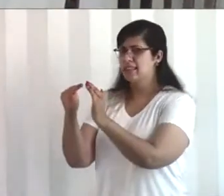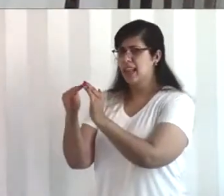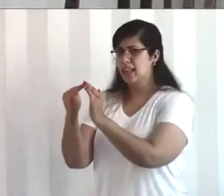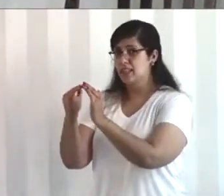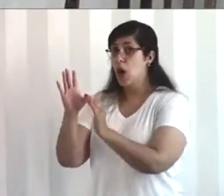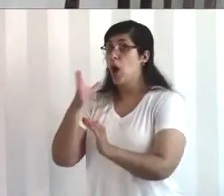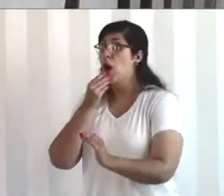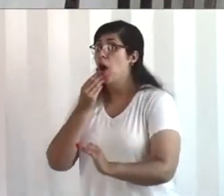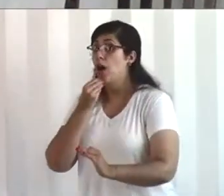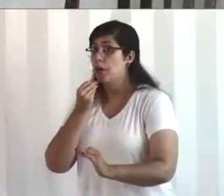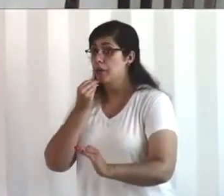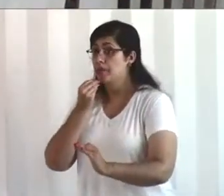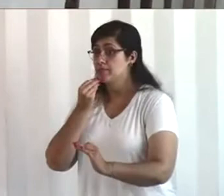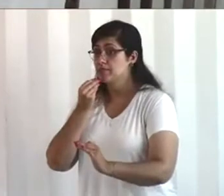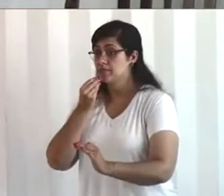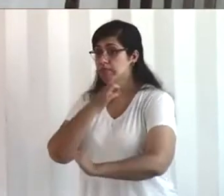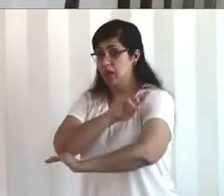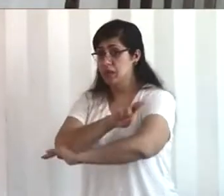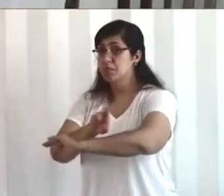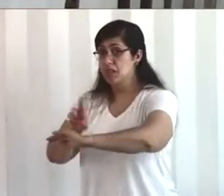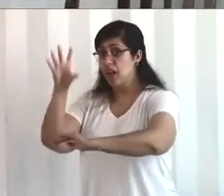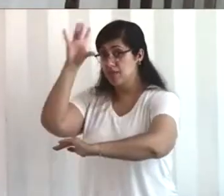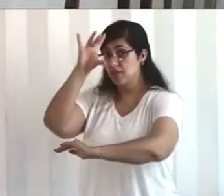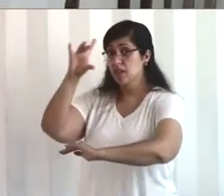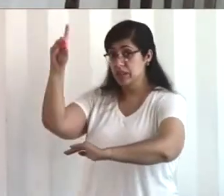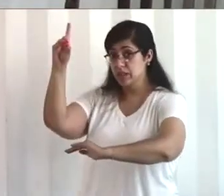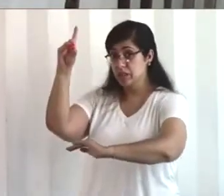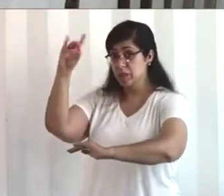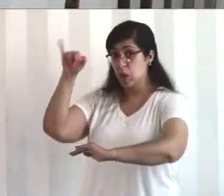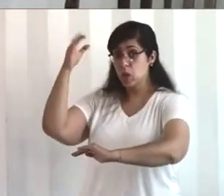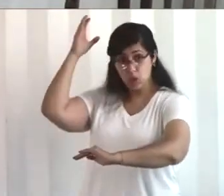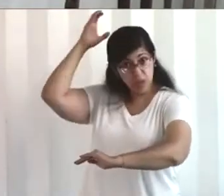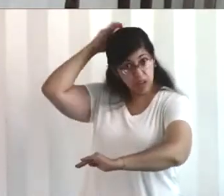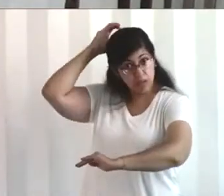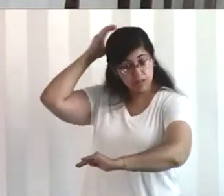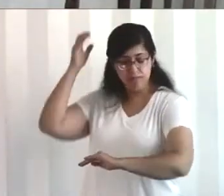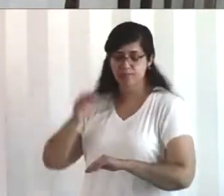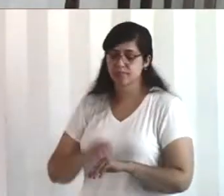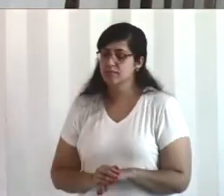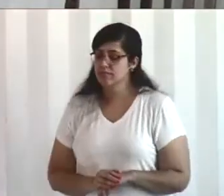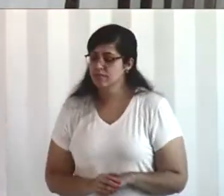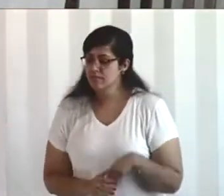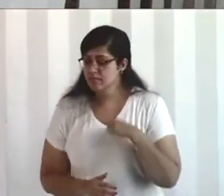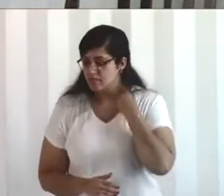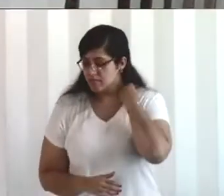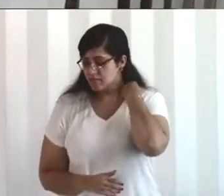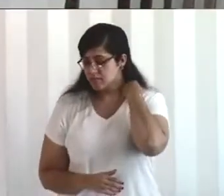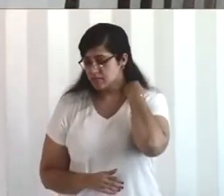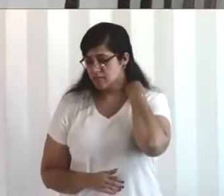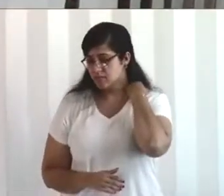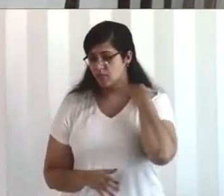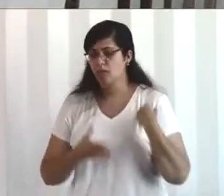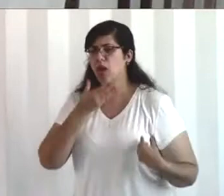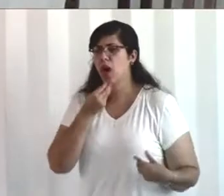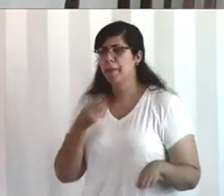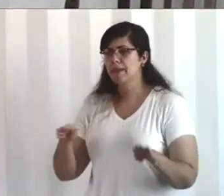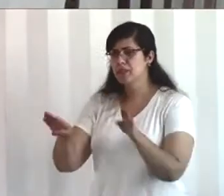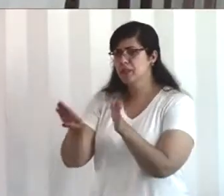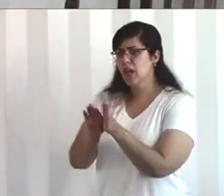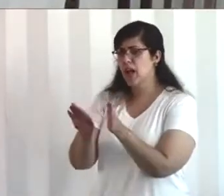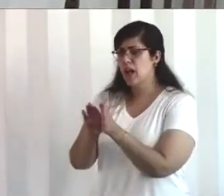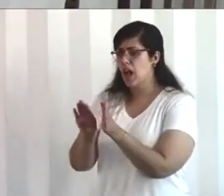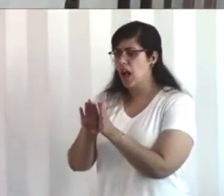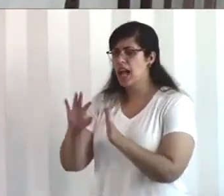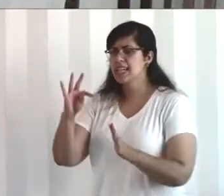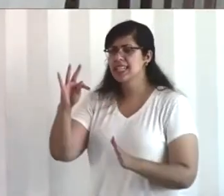era contígua à sinagoga. Paulo tinha dito aos judeus: eu vou agora para os gentios. Quando ele chega à casa do